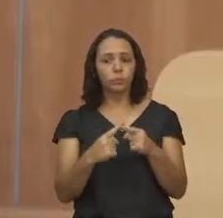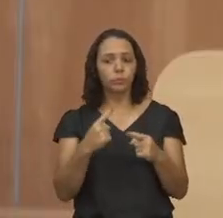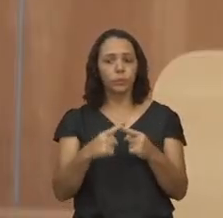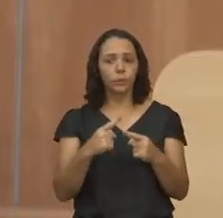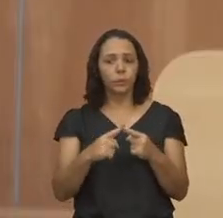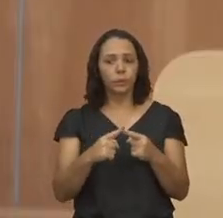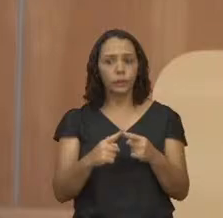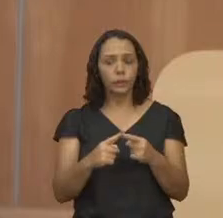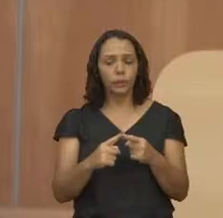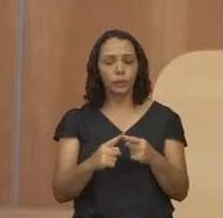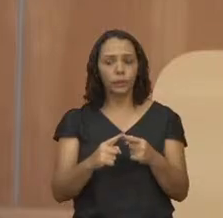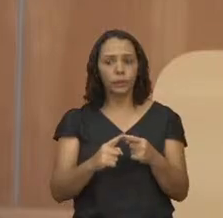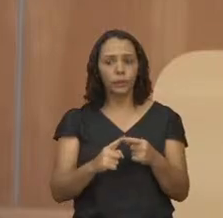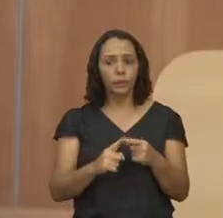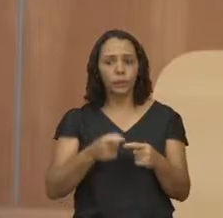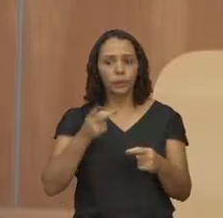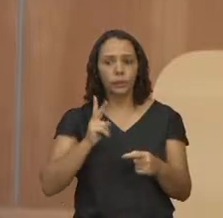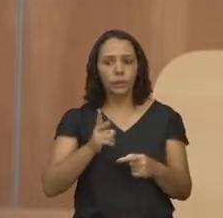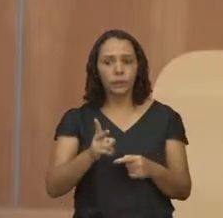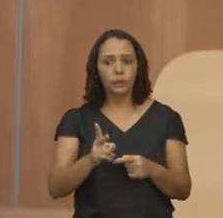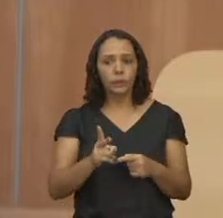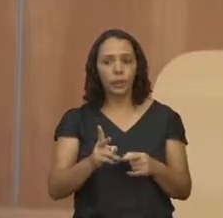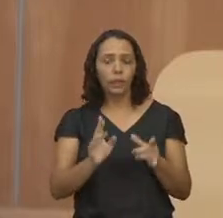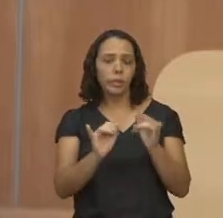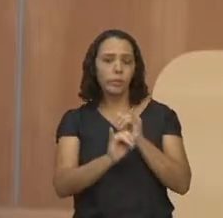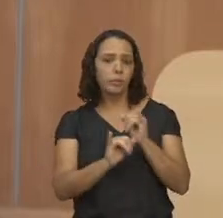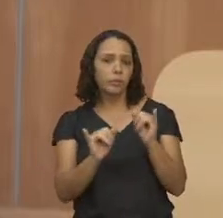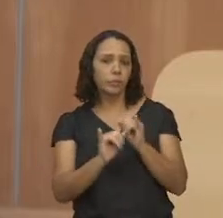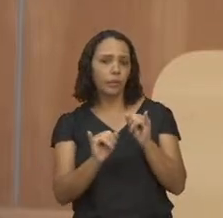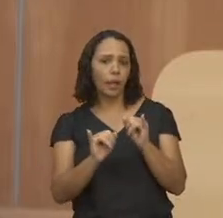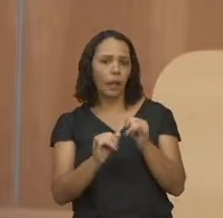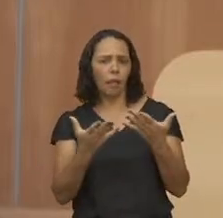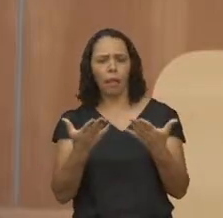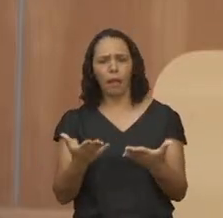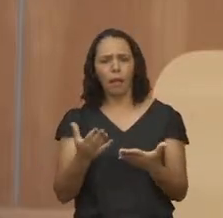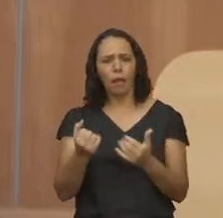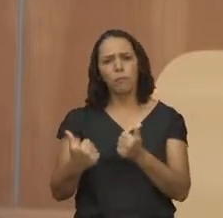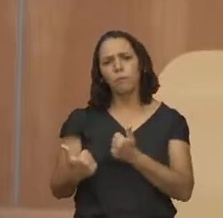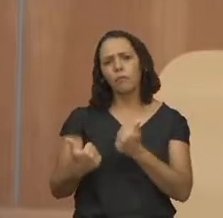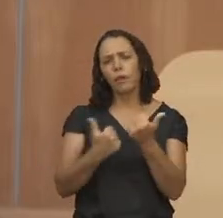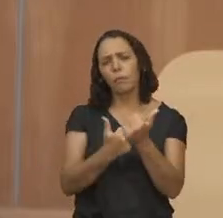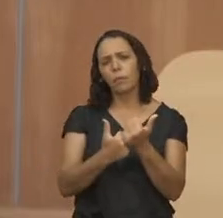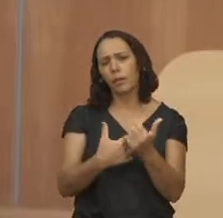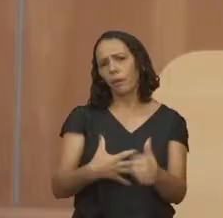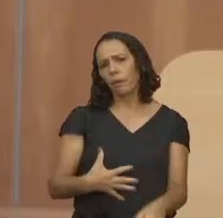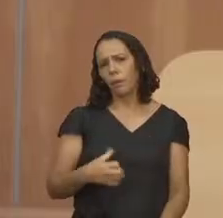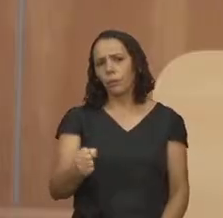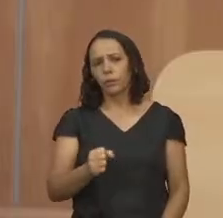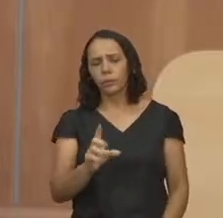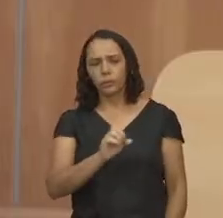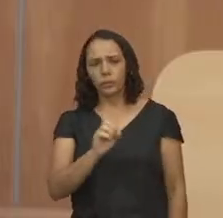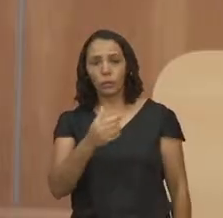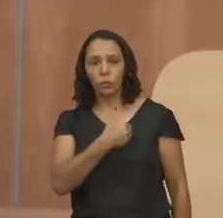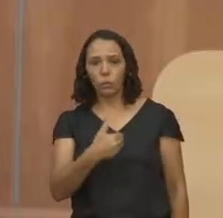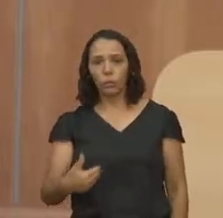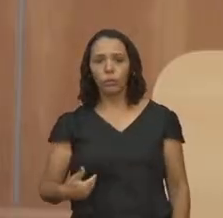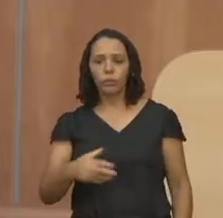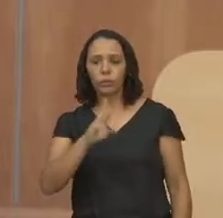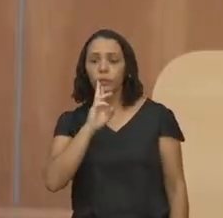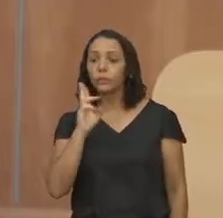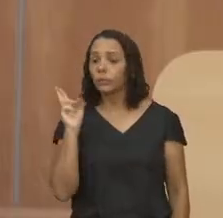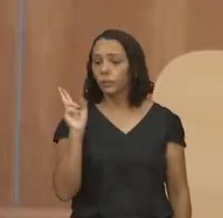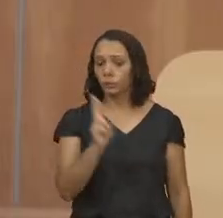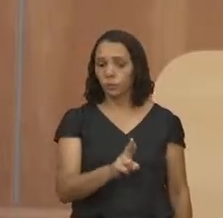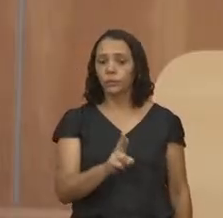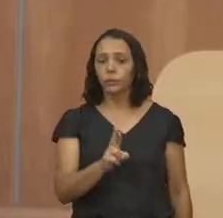na eleição sempre se contamina, né? Ah, vai implementar o aborto, vai não sei o quê. Pelo contrário, né? O governo está dando resposta